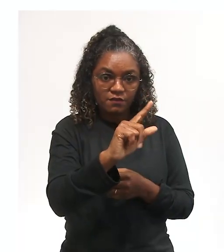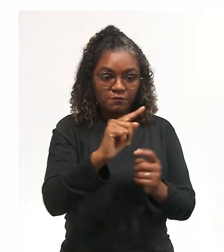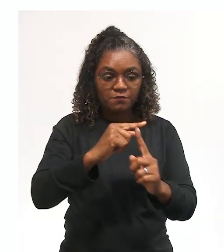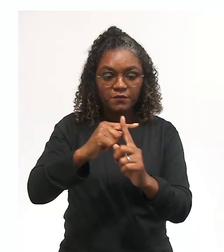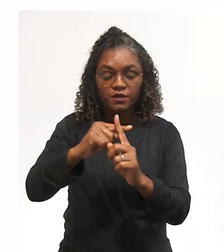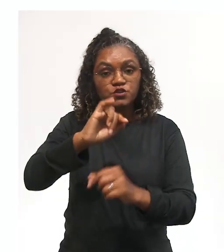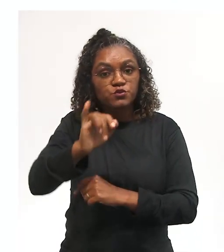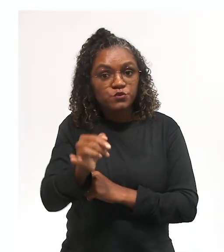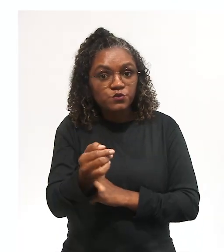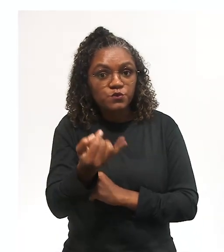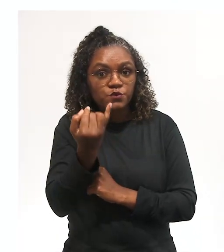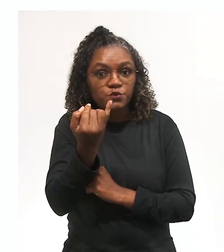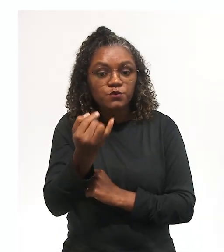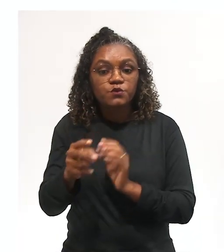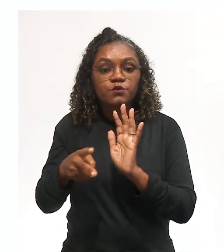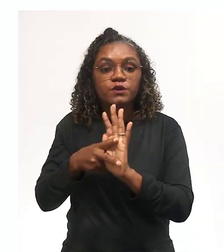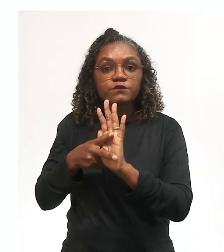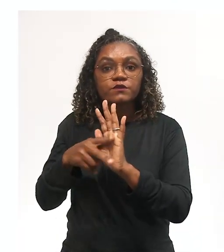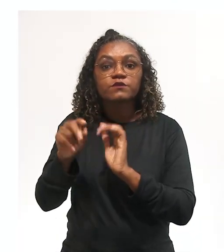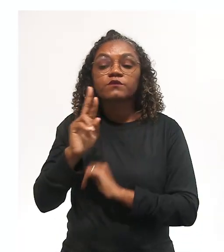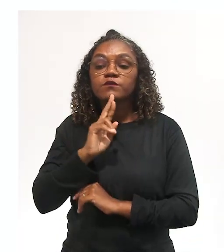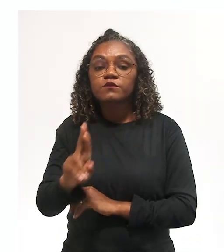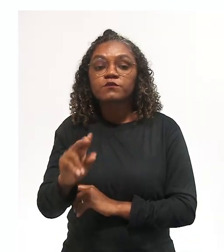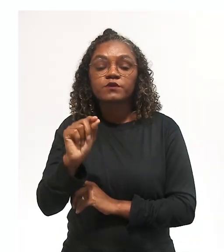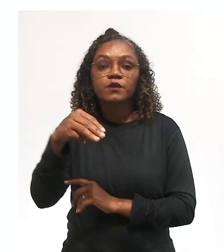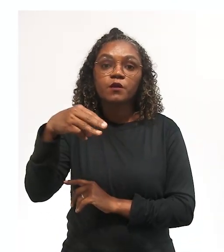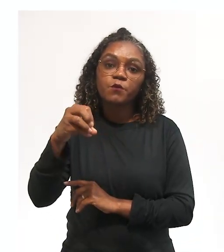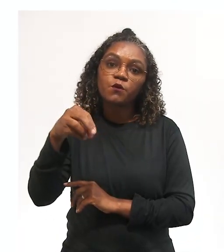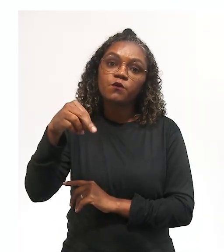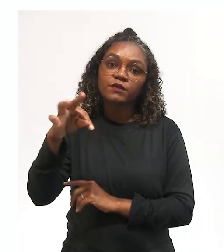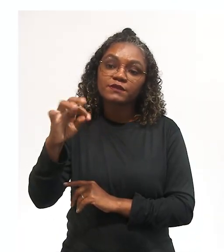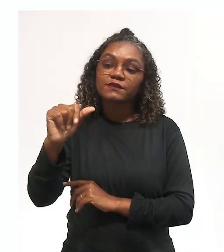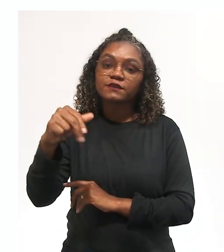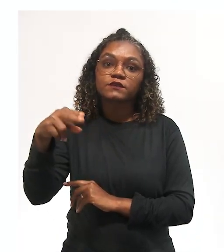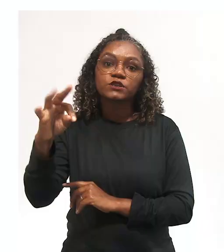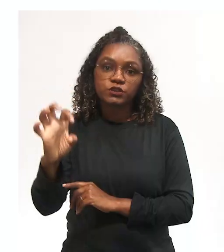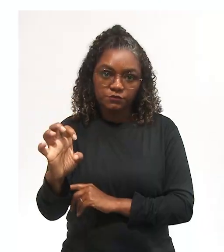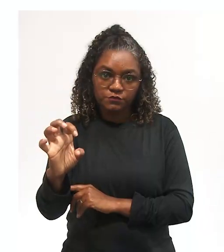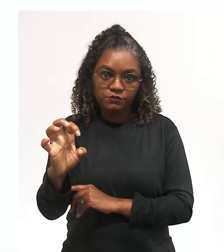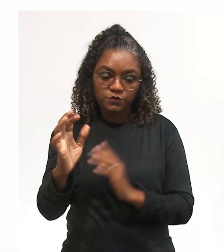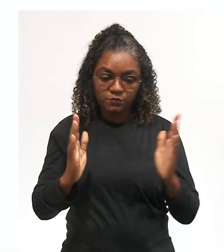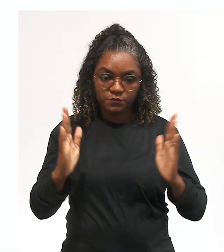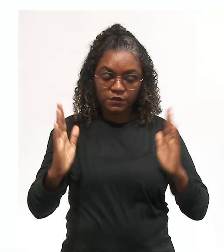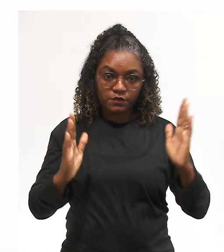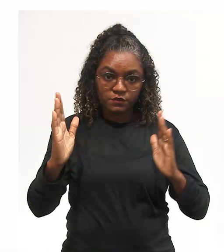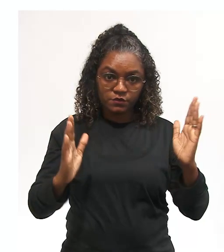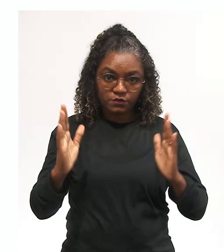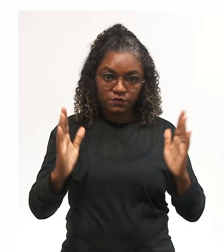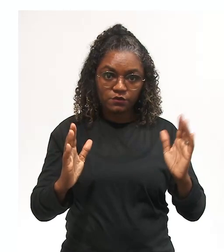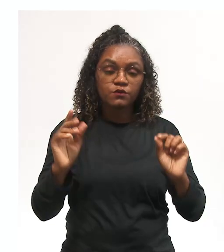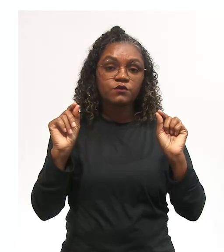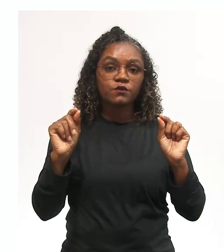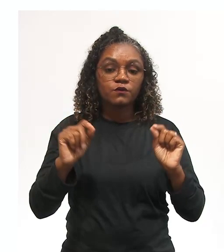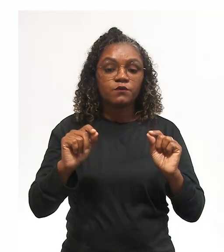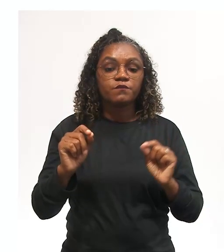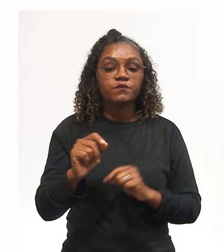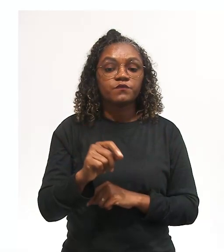qual estamos ou pagando ou recebendo juros. O período será representado pela